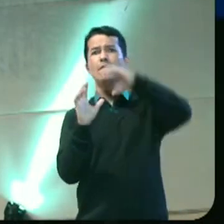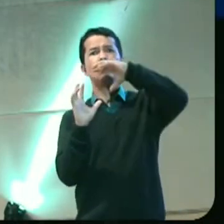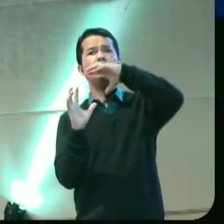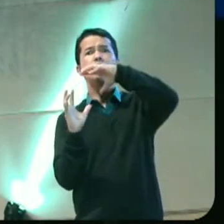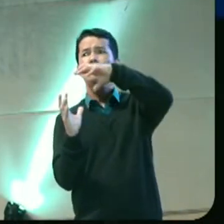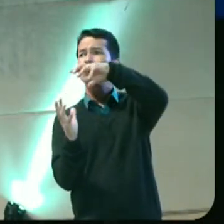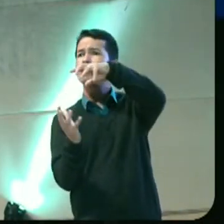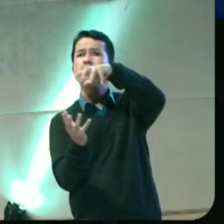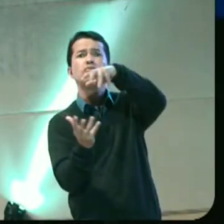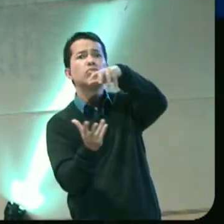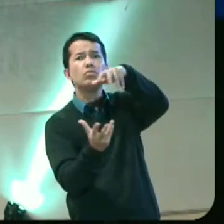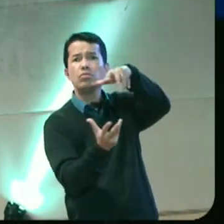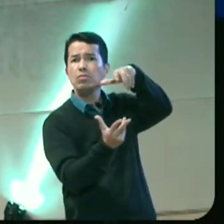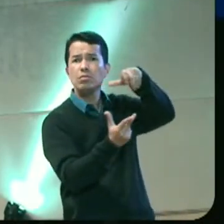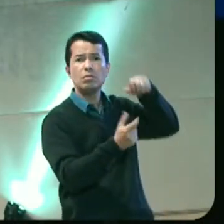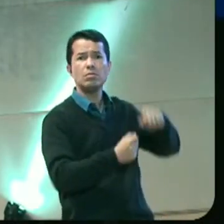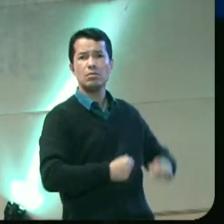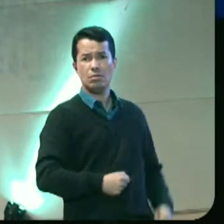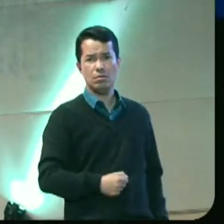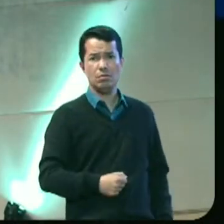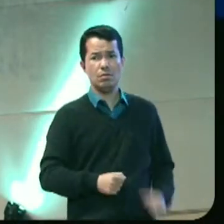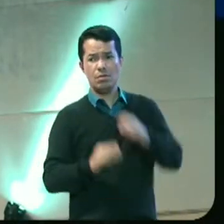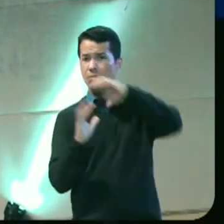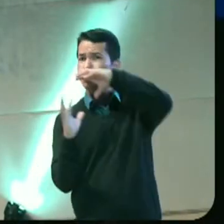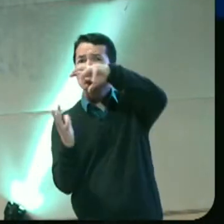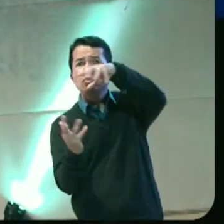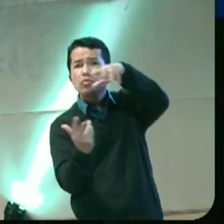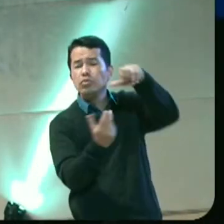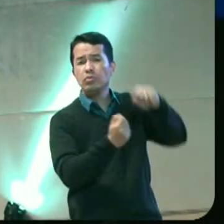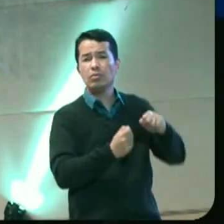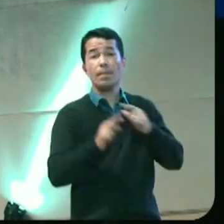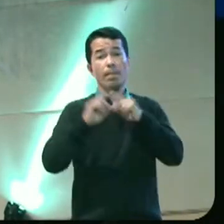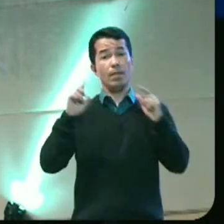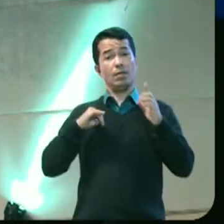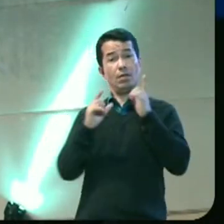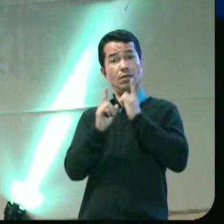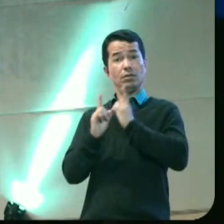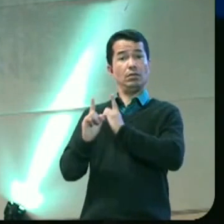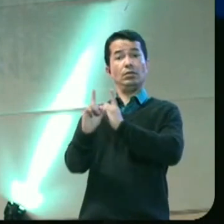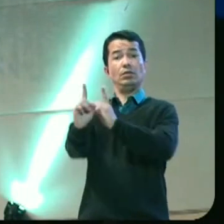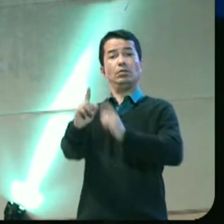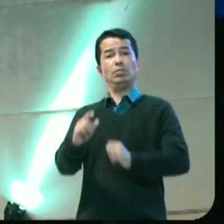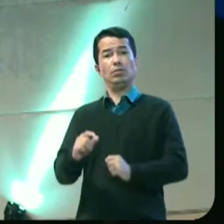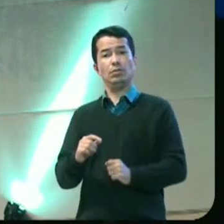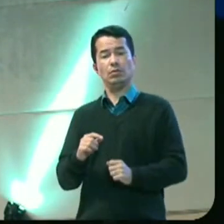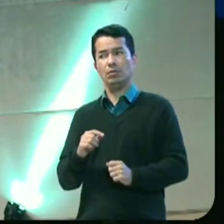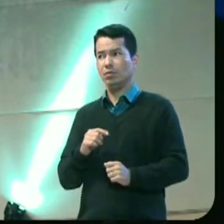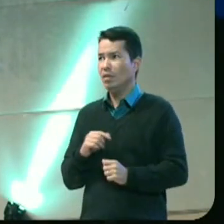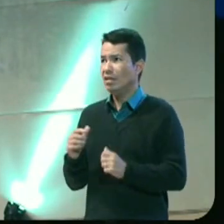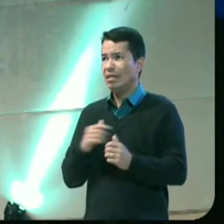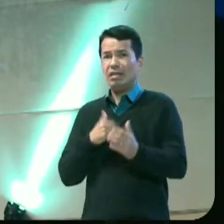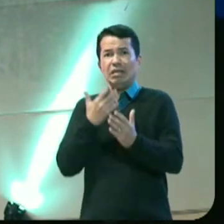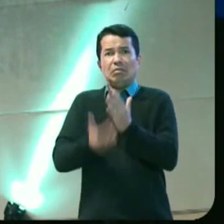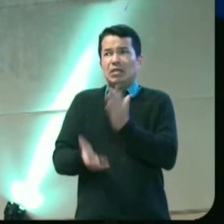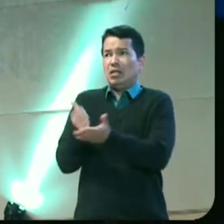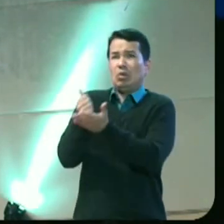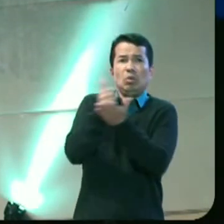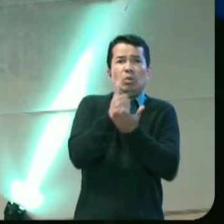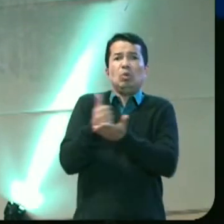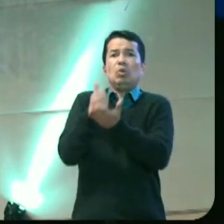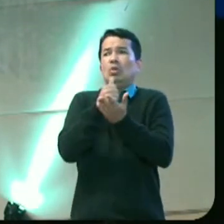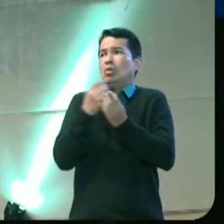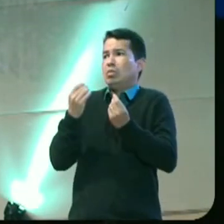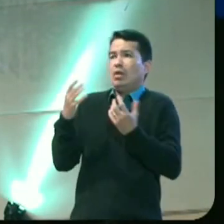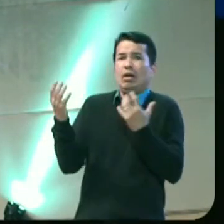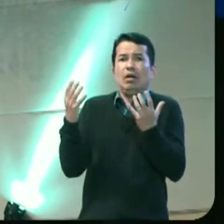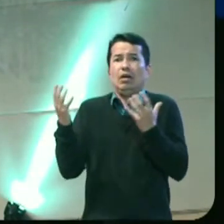aqueles discípulos, eles saíram da zona do conforto, sentiram que estavam perdendo o controle, mas cá entre nós, não